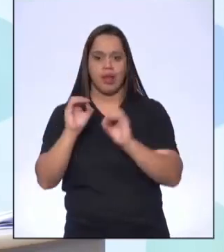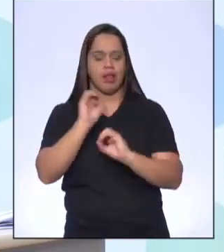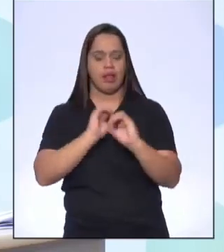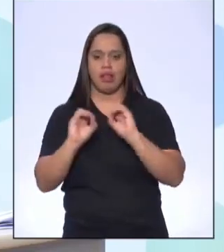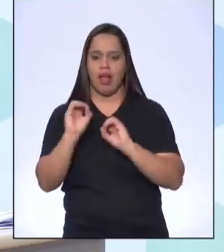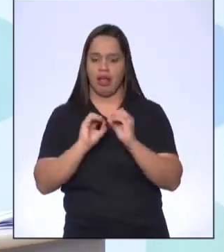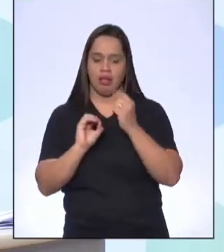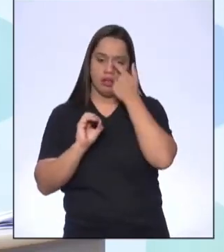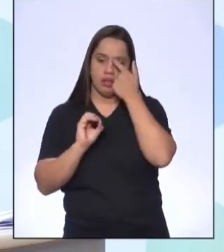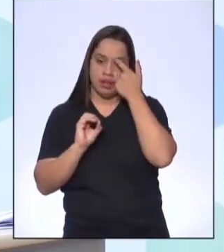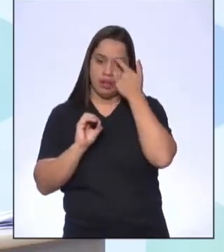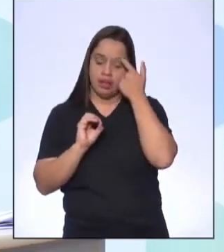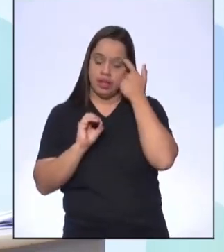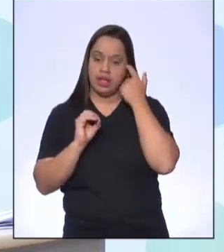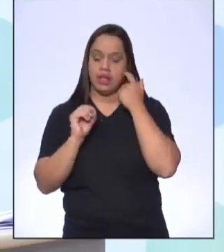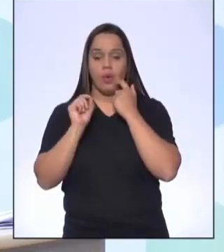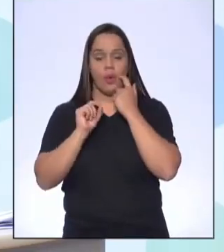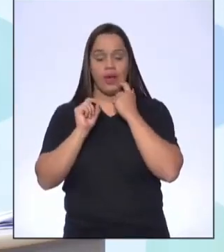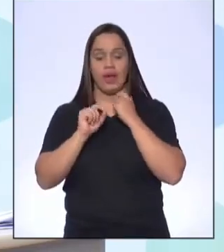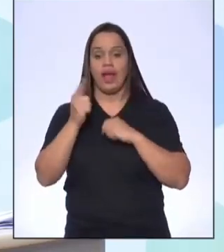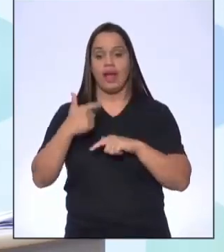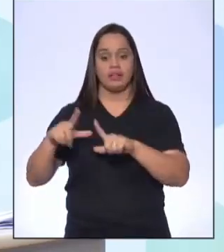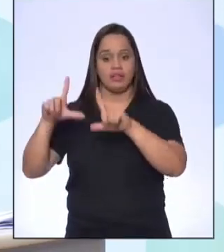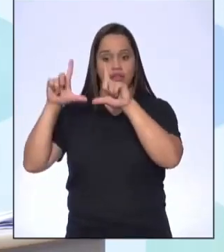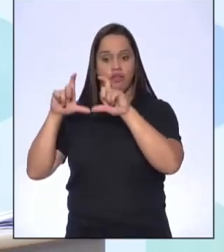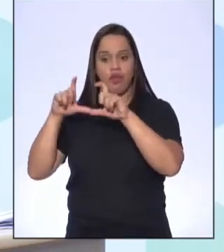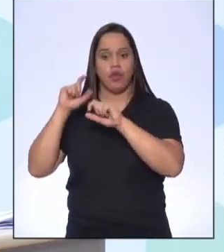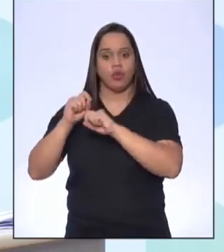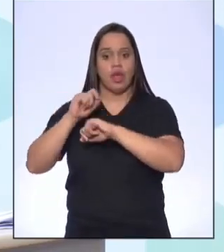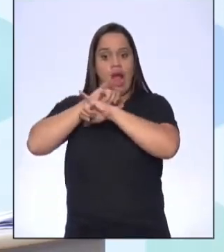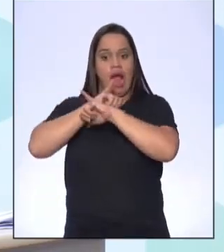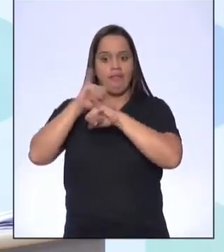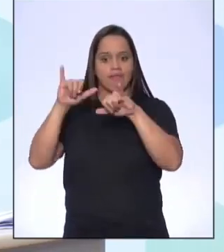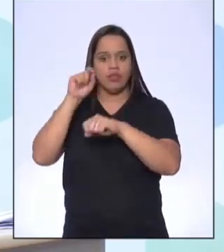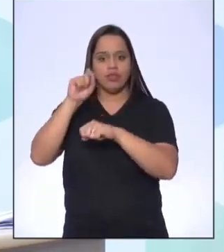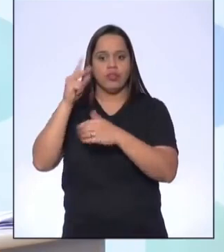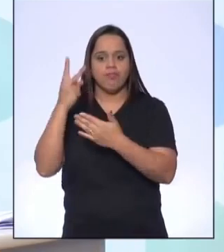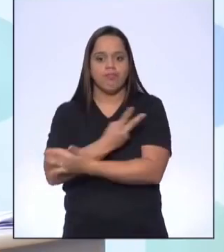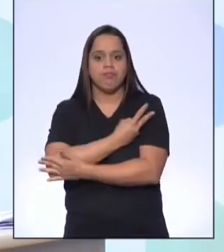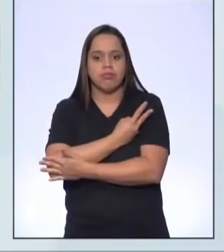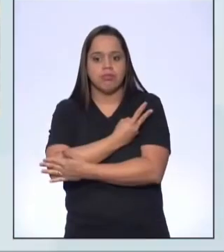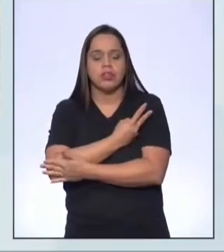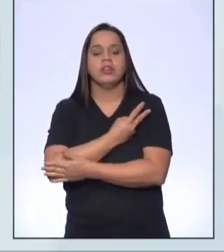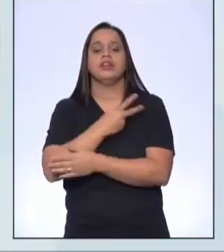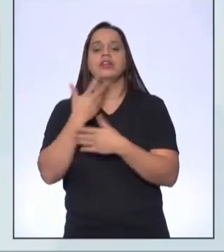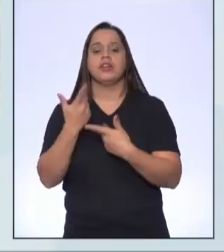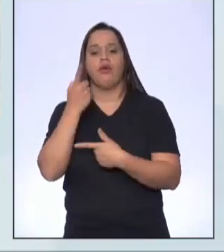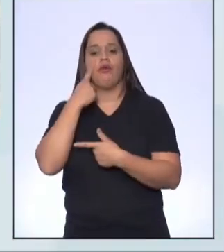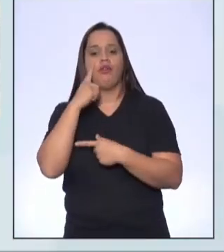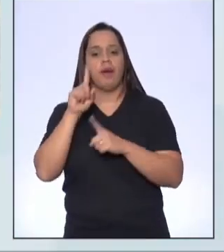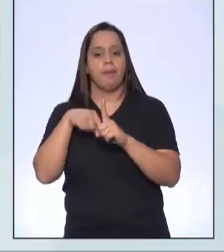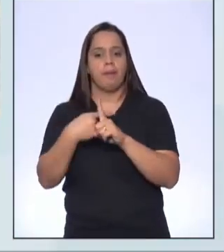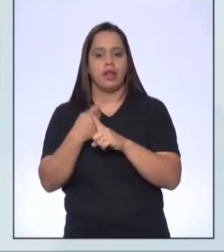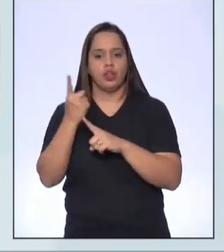imagem denunciaria este momento. Então, olha, isso é uma fotodenúncia. Temos mais uma? Mais uma, professora.